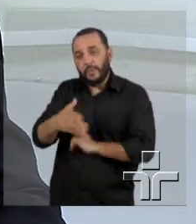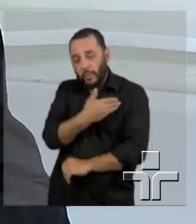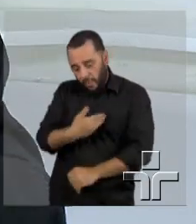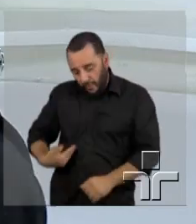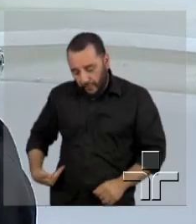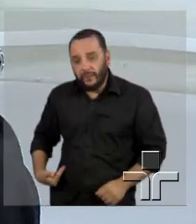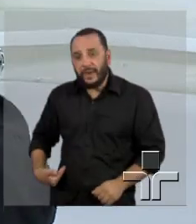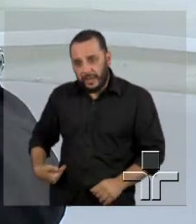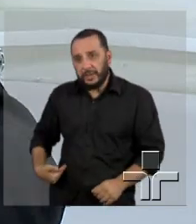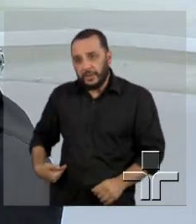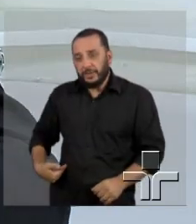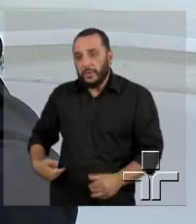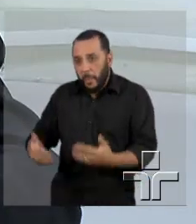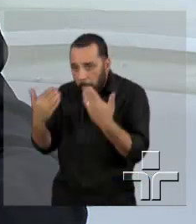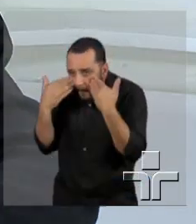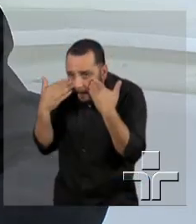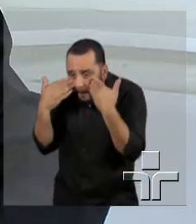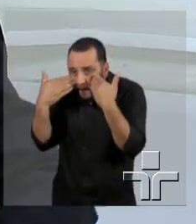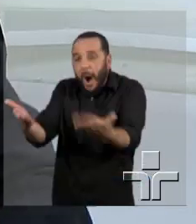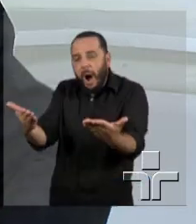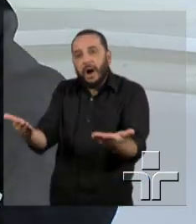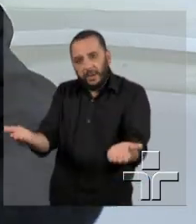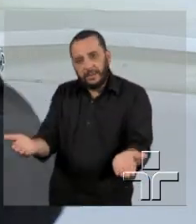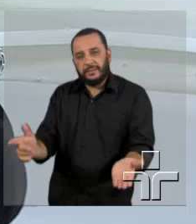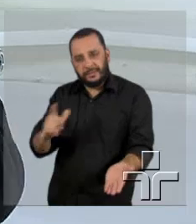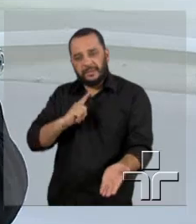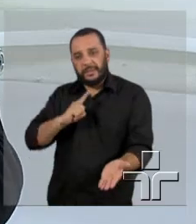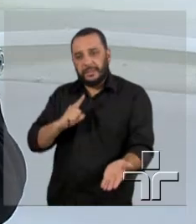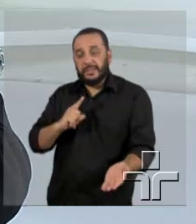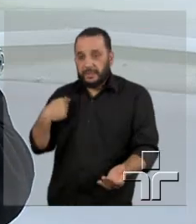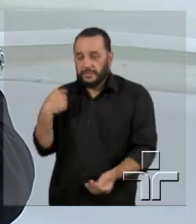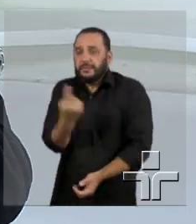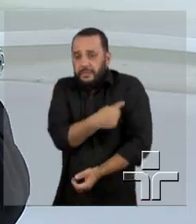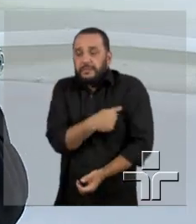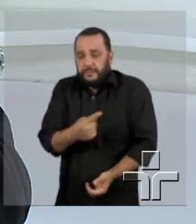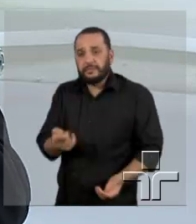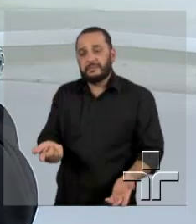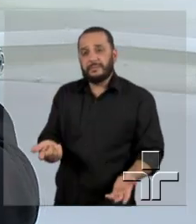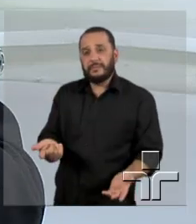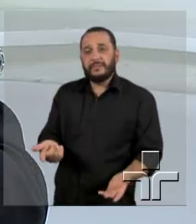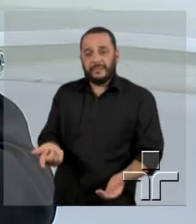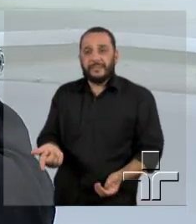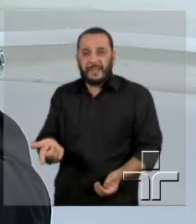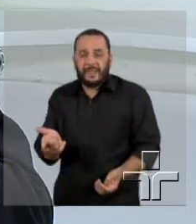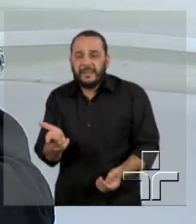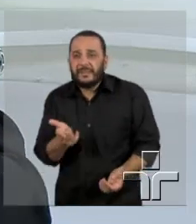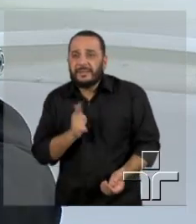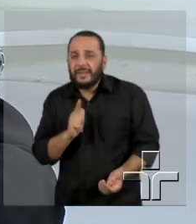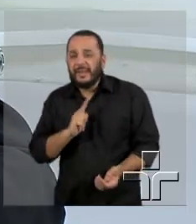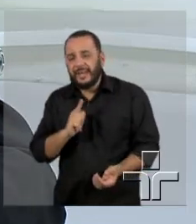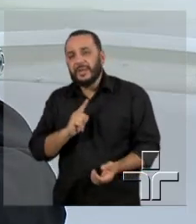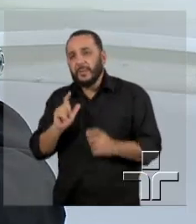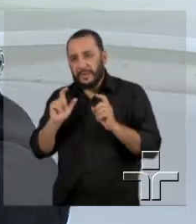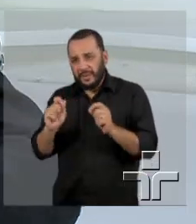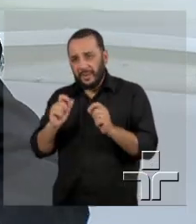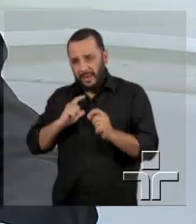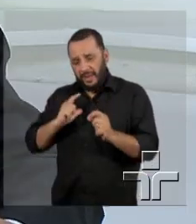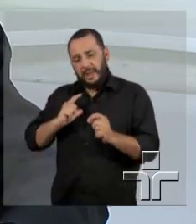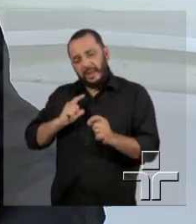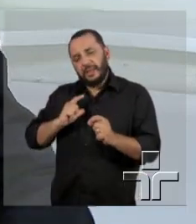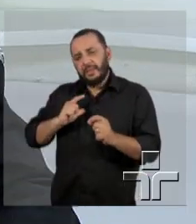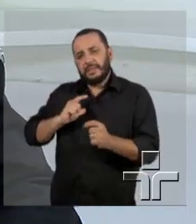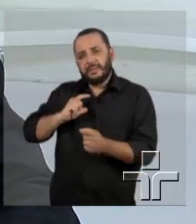público, perante o público desnudadamente. E nós estamos planificando esse aspecto da democracia,